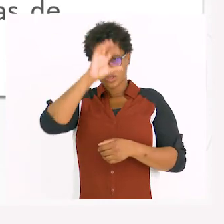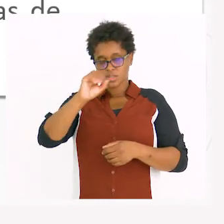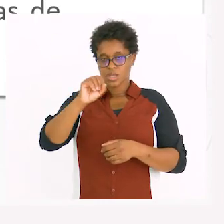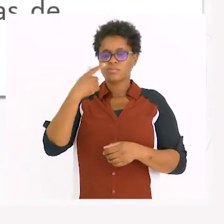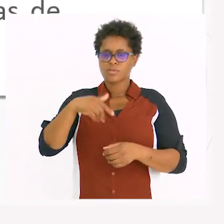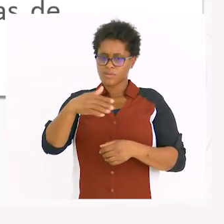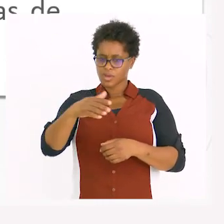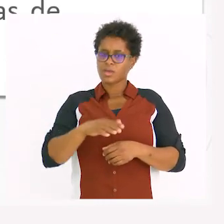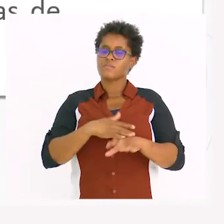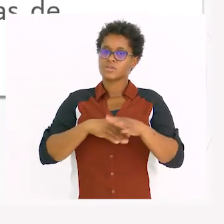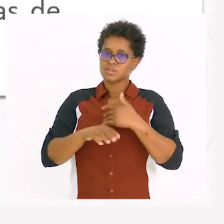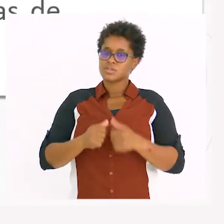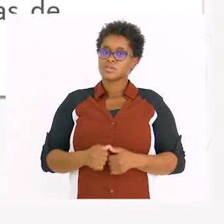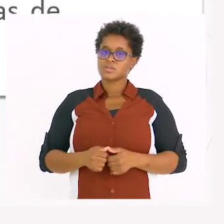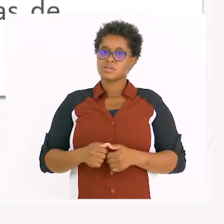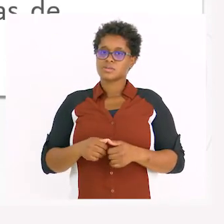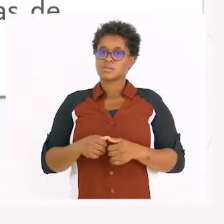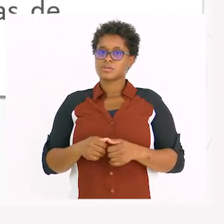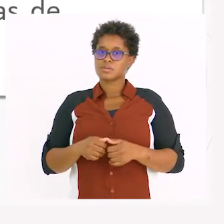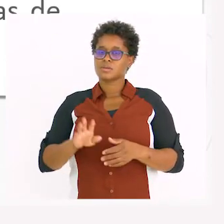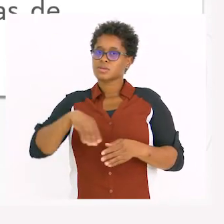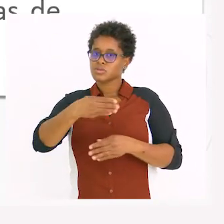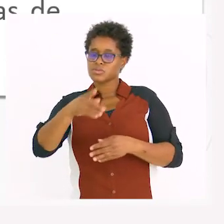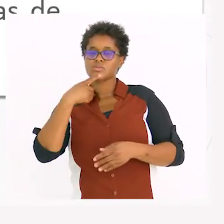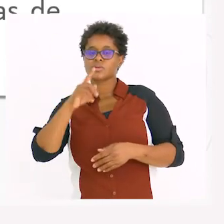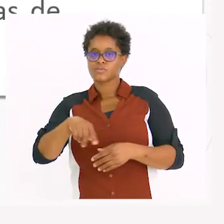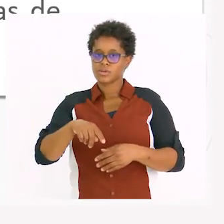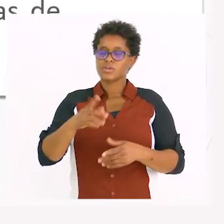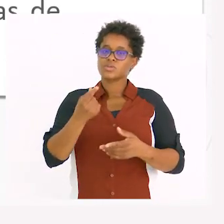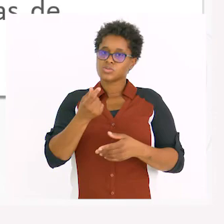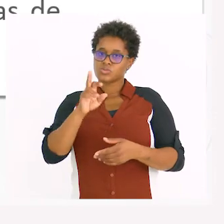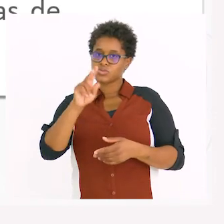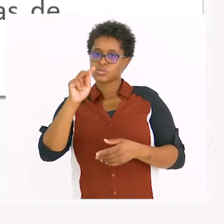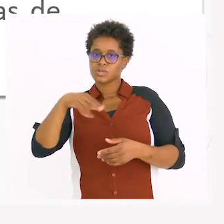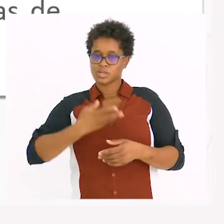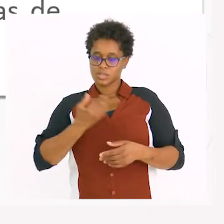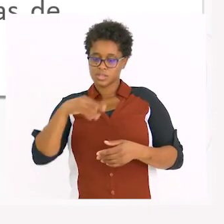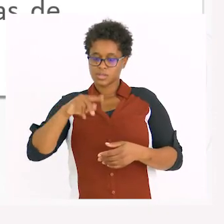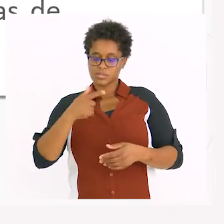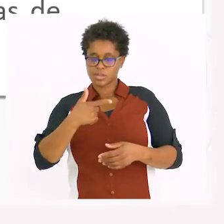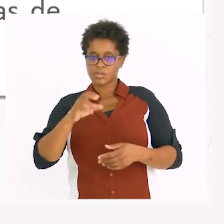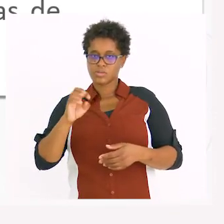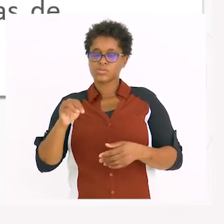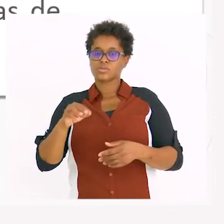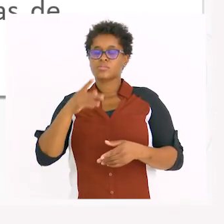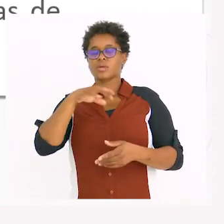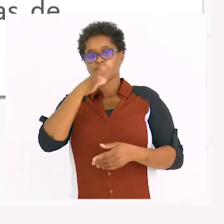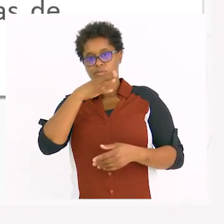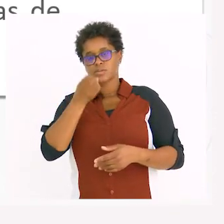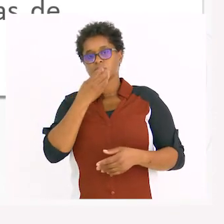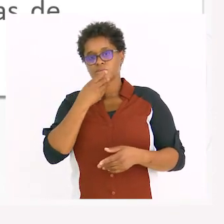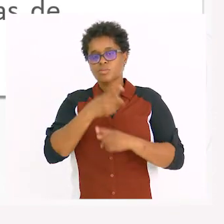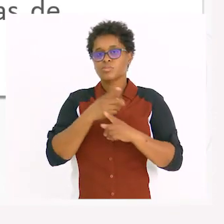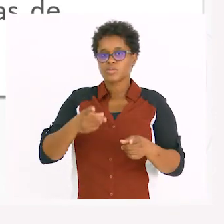Estado deverá efetuar a redistribuição dos rendimentos. Para comentar à luz dos objetivos